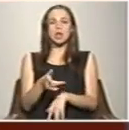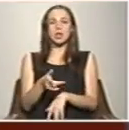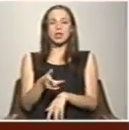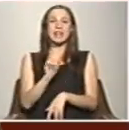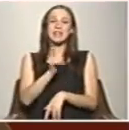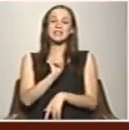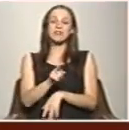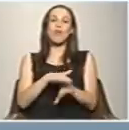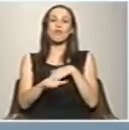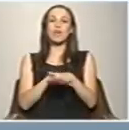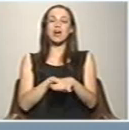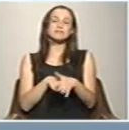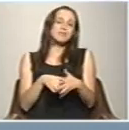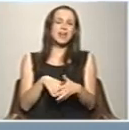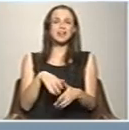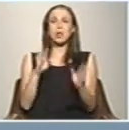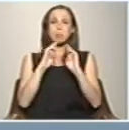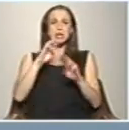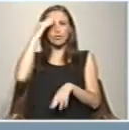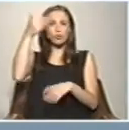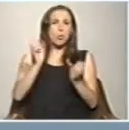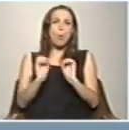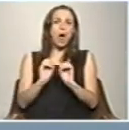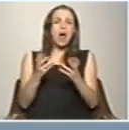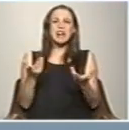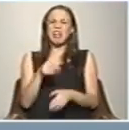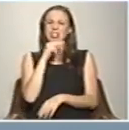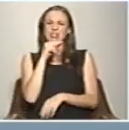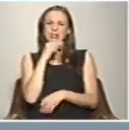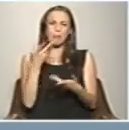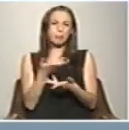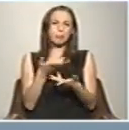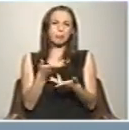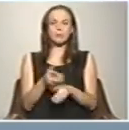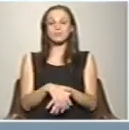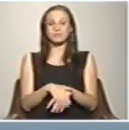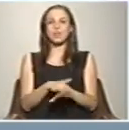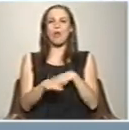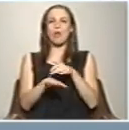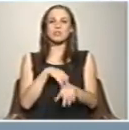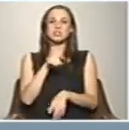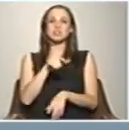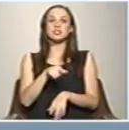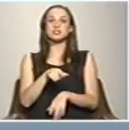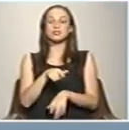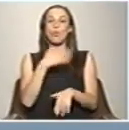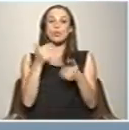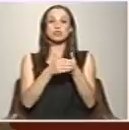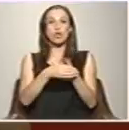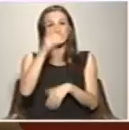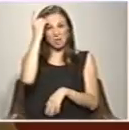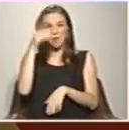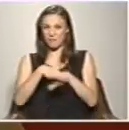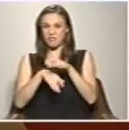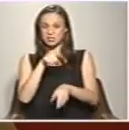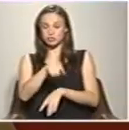povos, os povos sem esperança no futuro, são povos tristes. Imagine fazer isso com os idosos alemães e vai ver